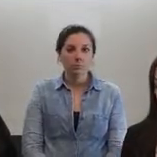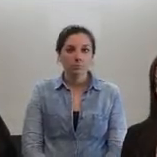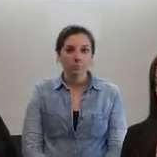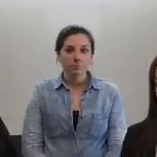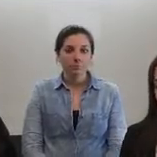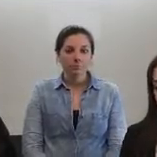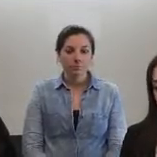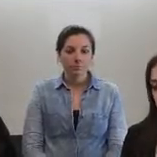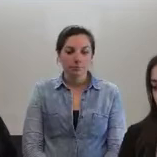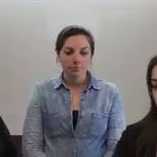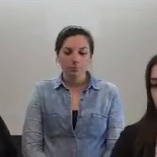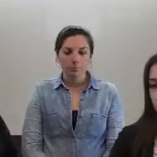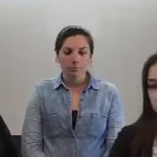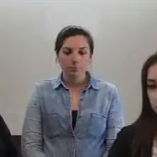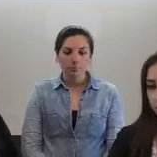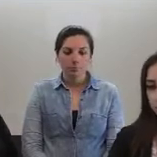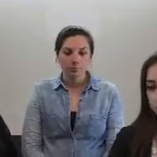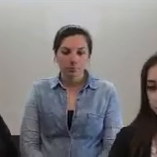nos periódicos.